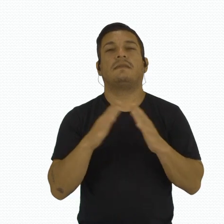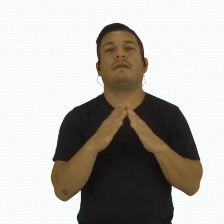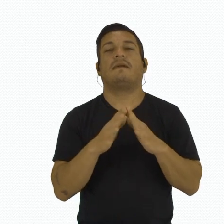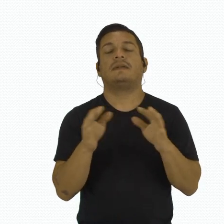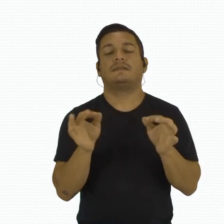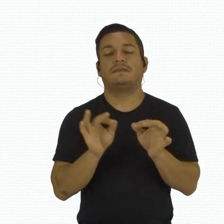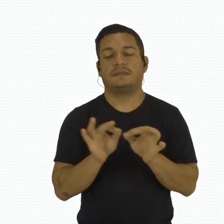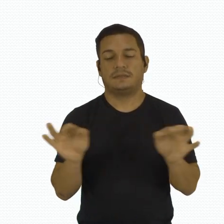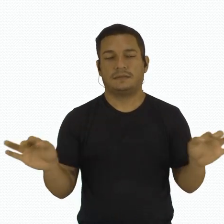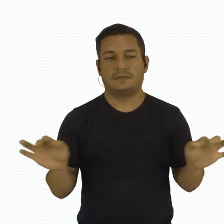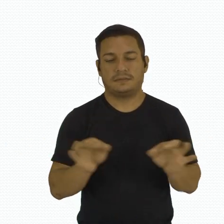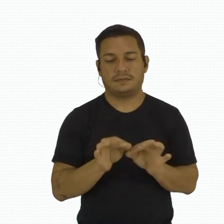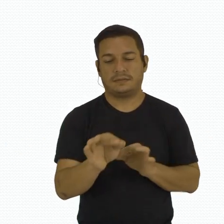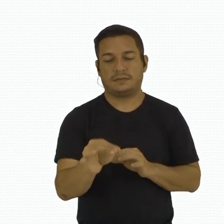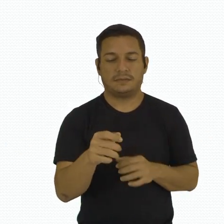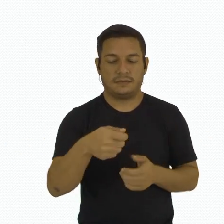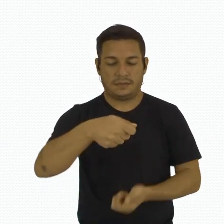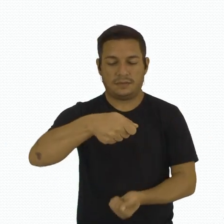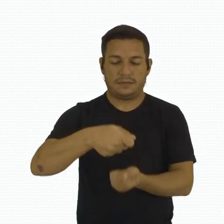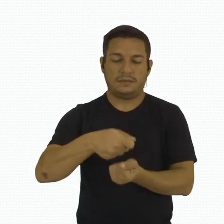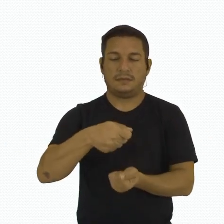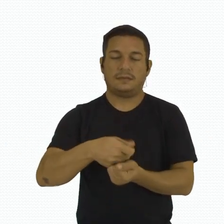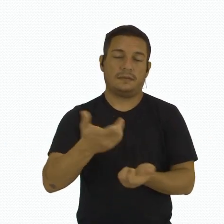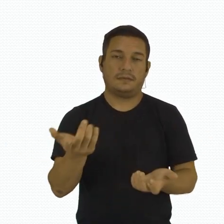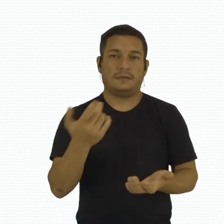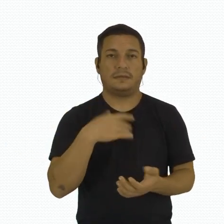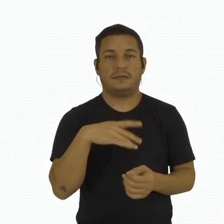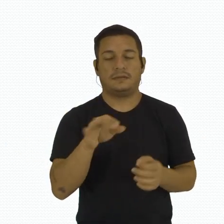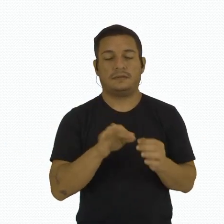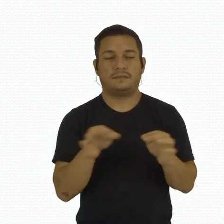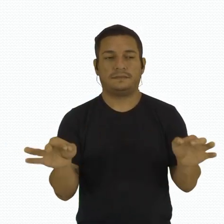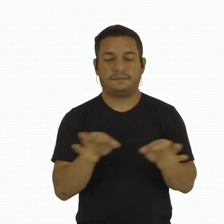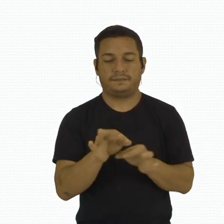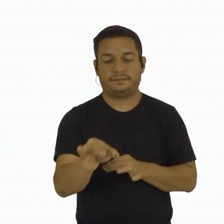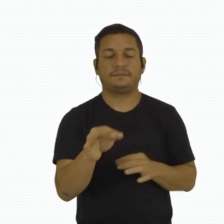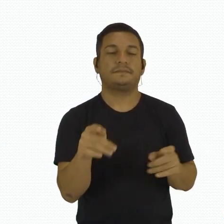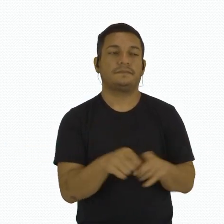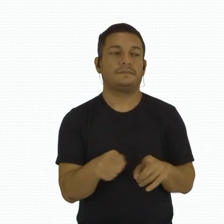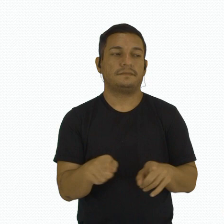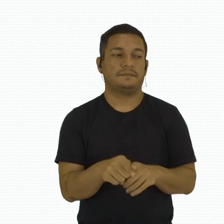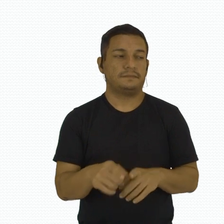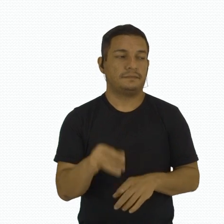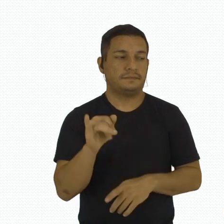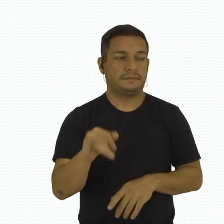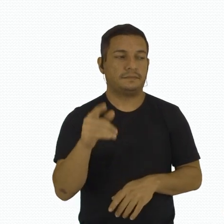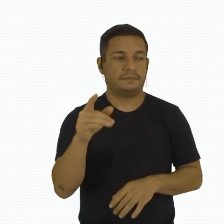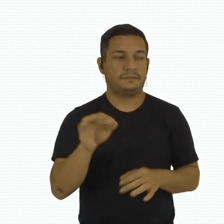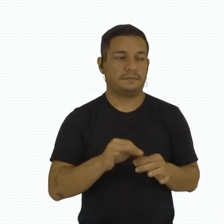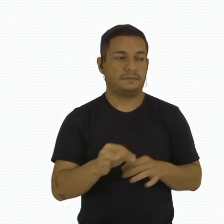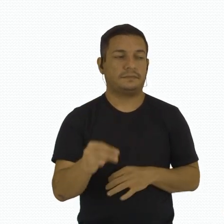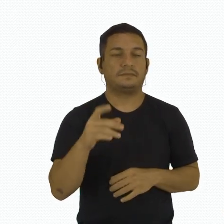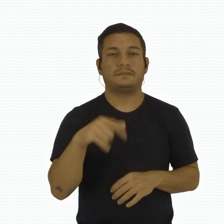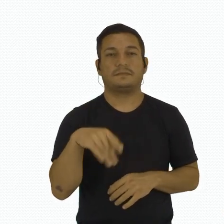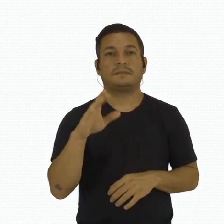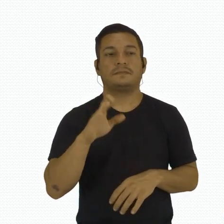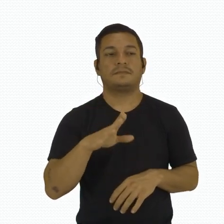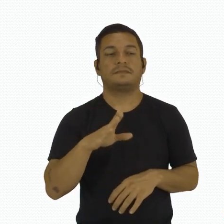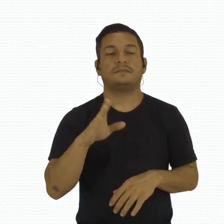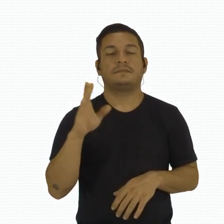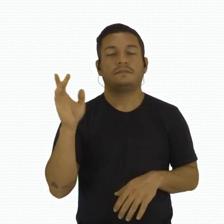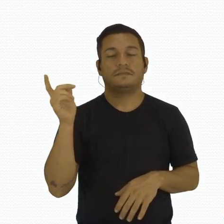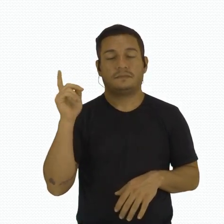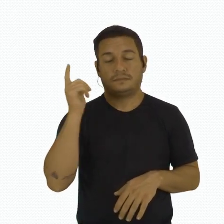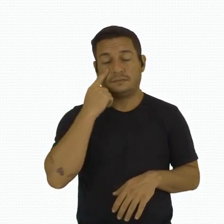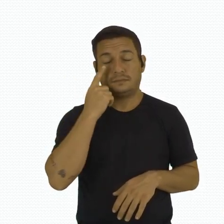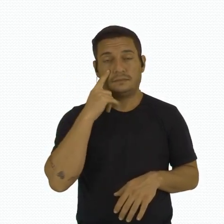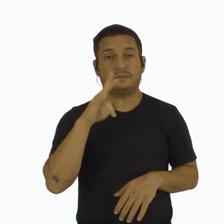medindo o comprimento da tampa de uma panela, por exemplo, e dividindo pelo diâmetro dela, e se as suas medidas forem mais precisas, você vai